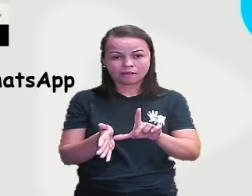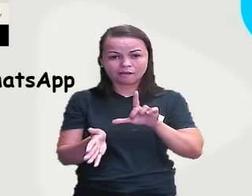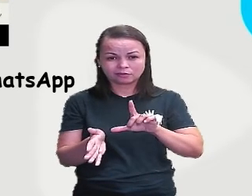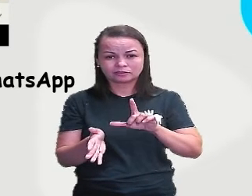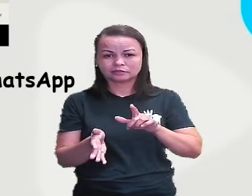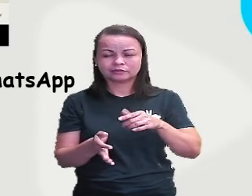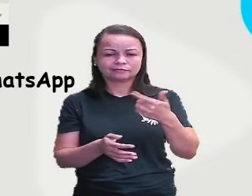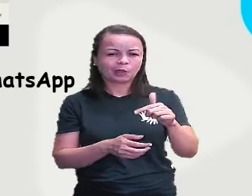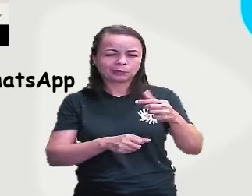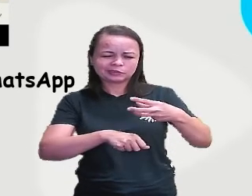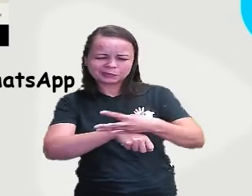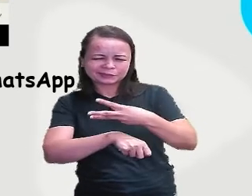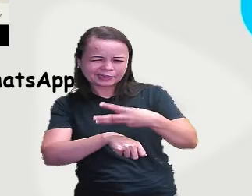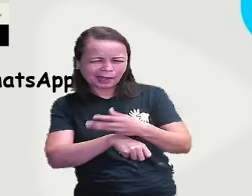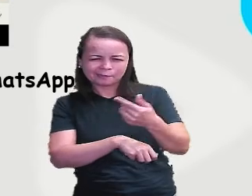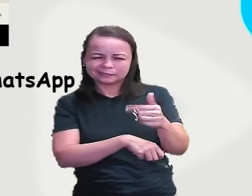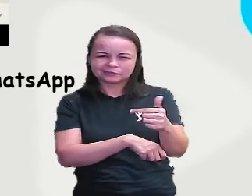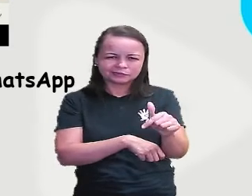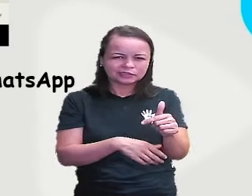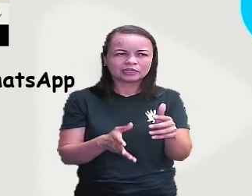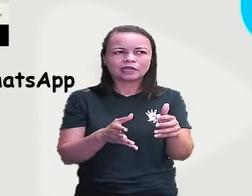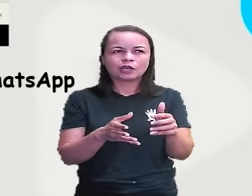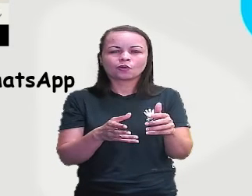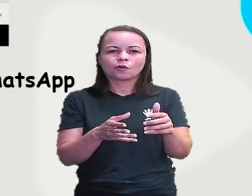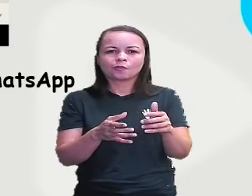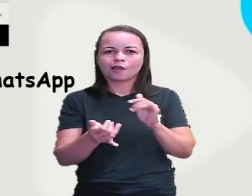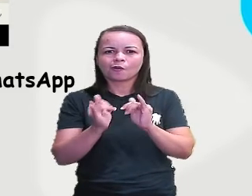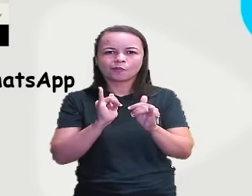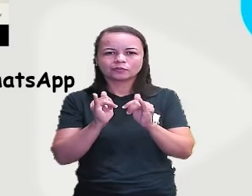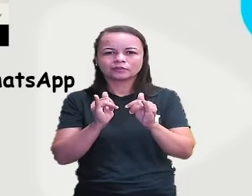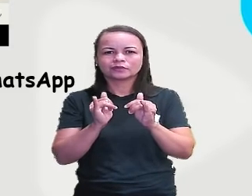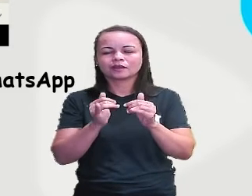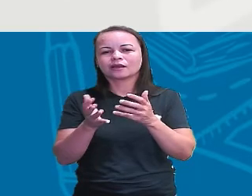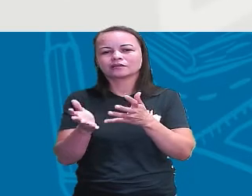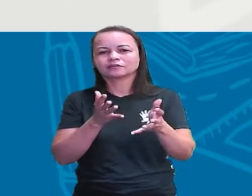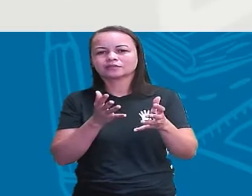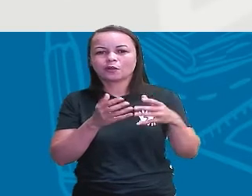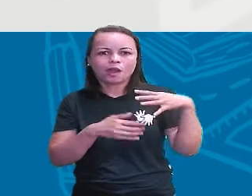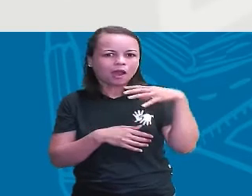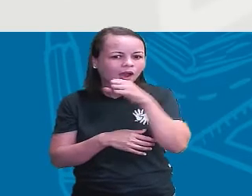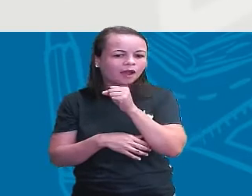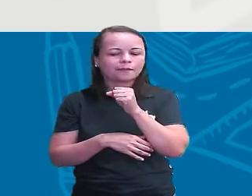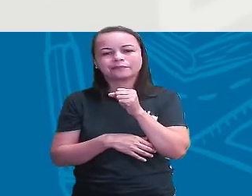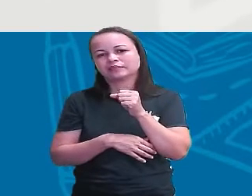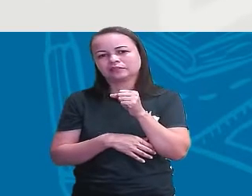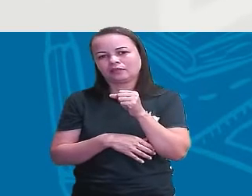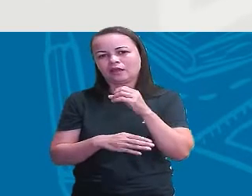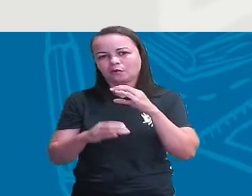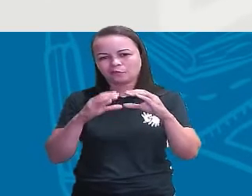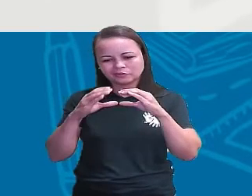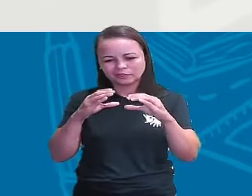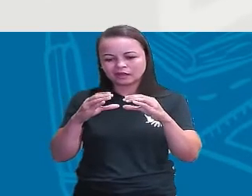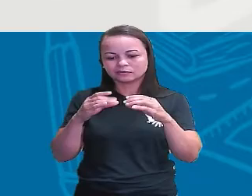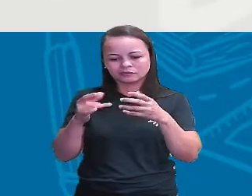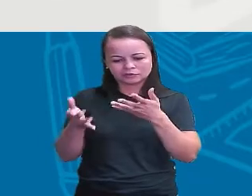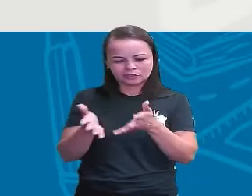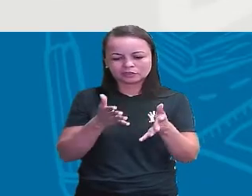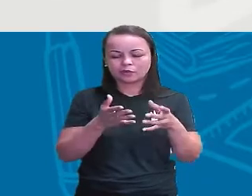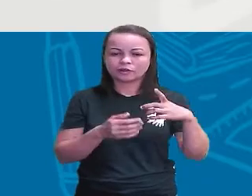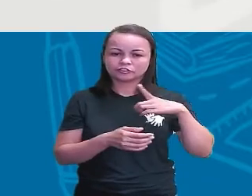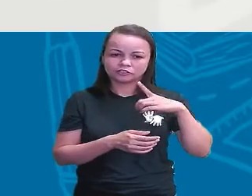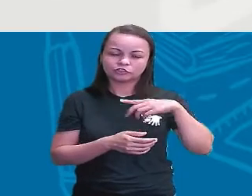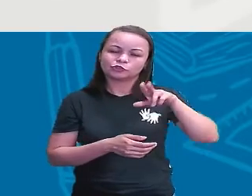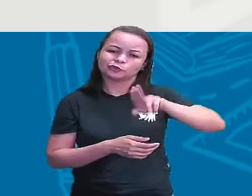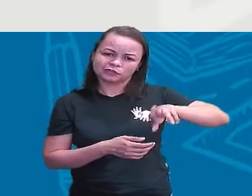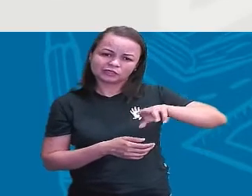ou quando a comunicação não era tão rápida, a gente utilizava assim as mensagens pelo celular, o